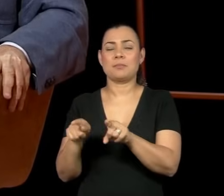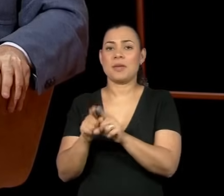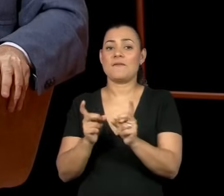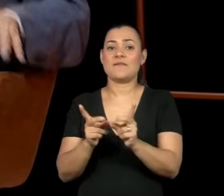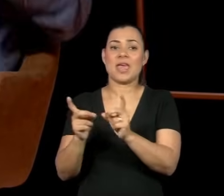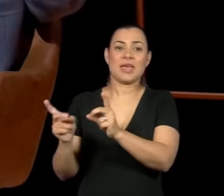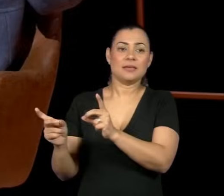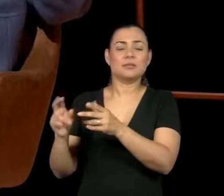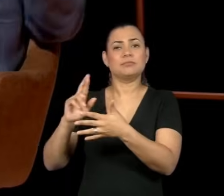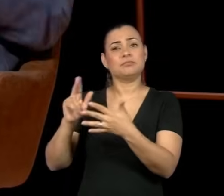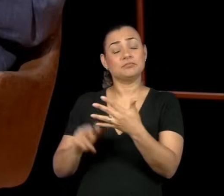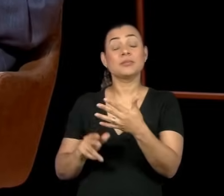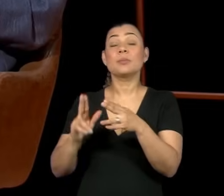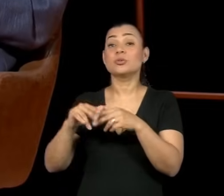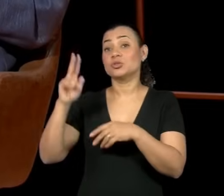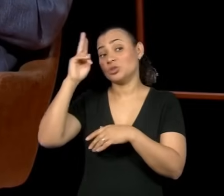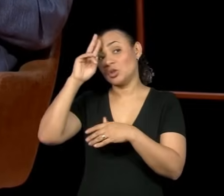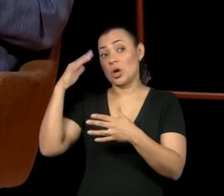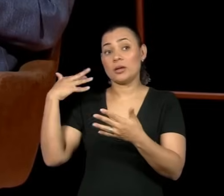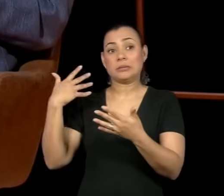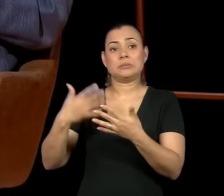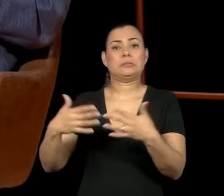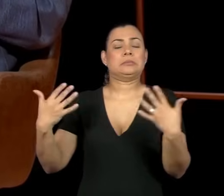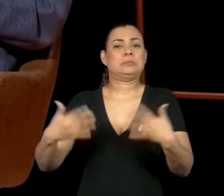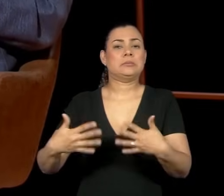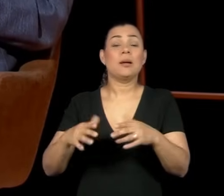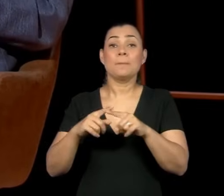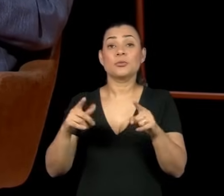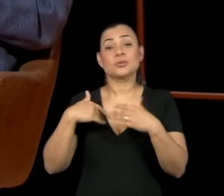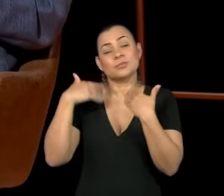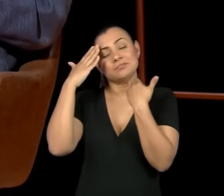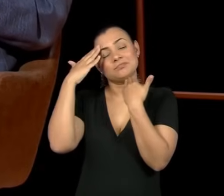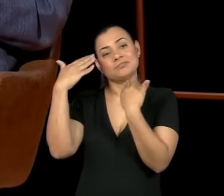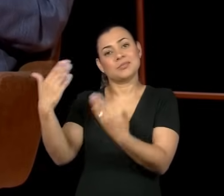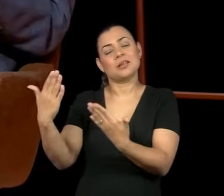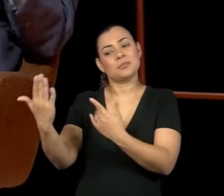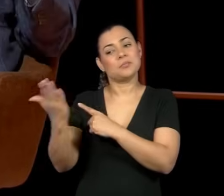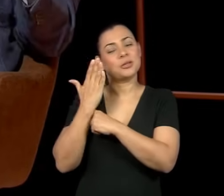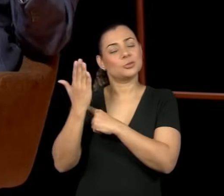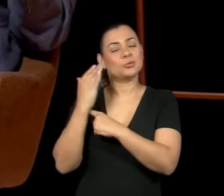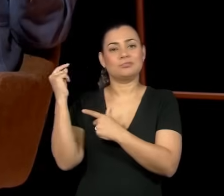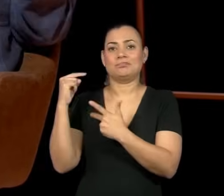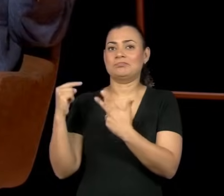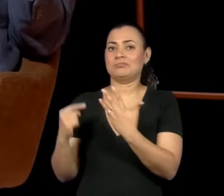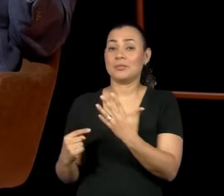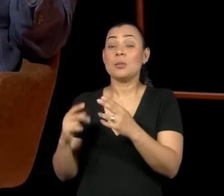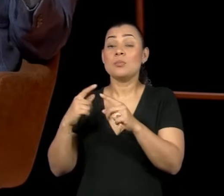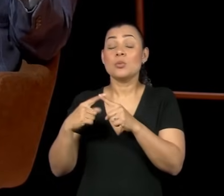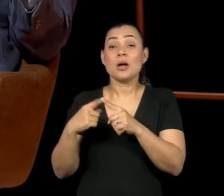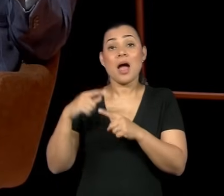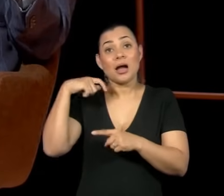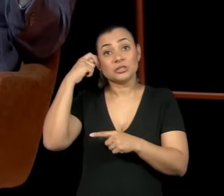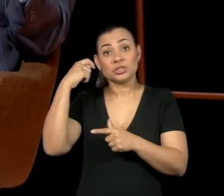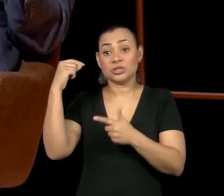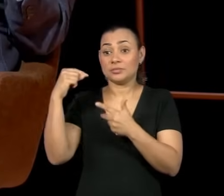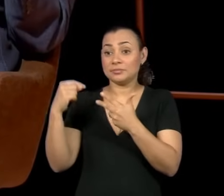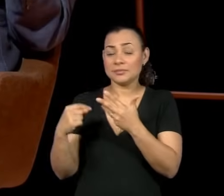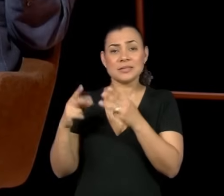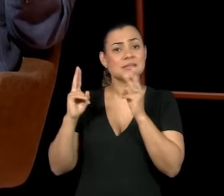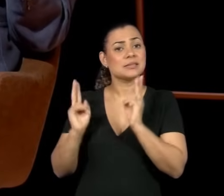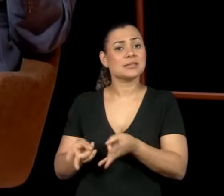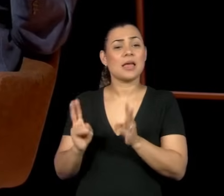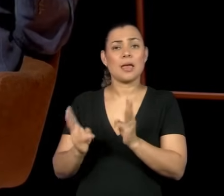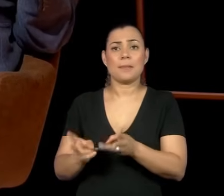ingressos da Gin História. Enfim, tem uma história grande com eles e eu sou muito grato a eles que me ajudaram muito. Porque a cada artista,